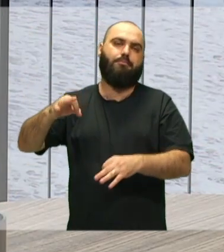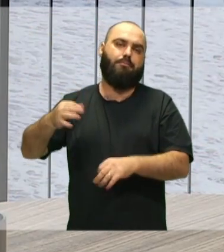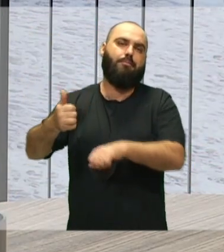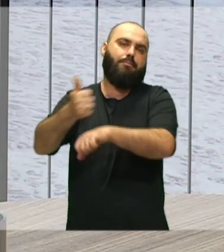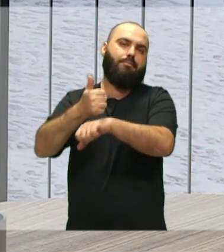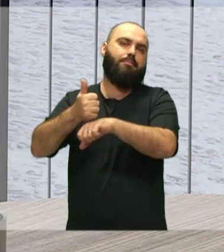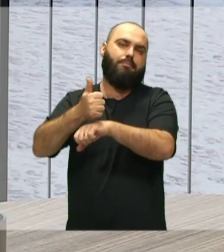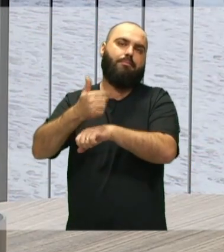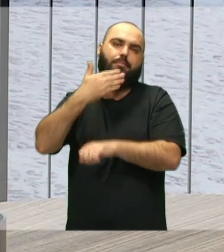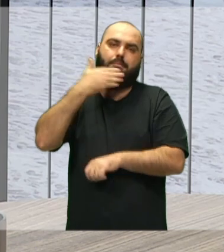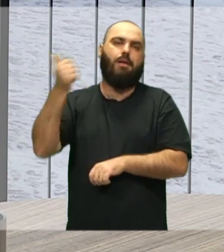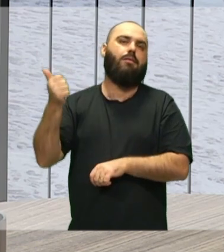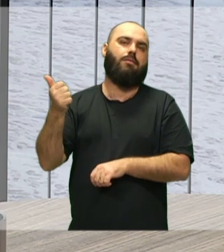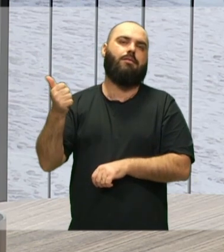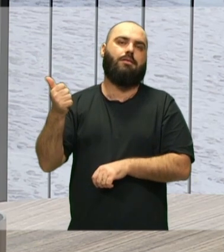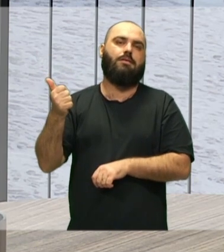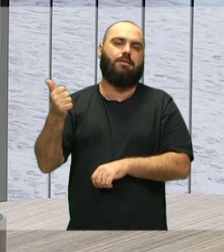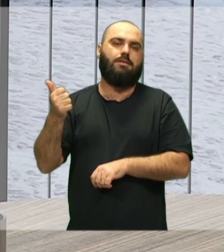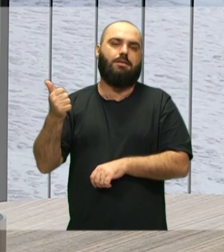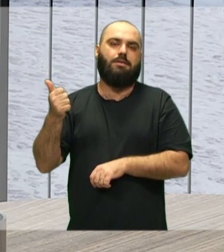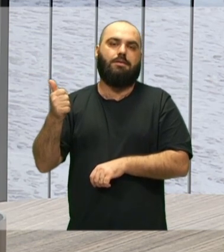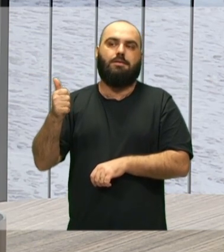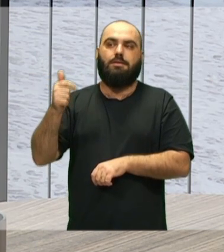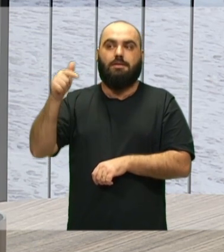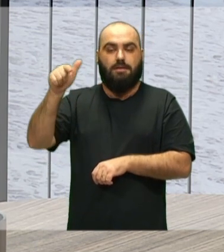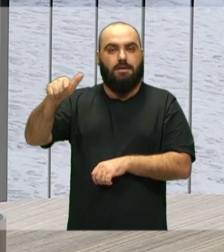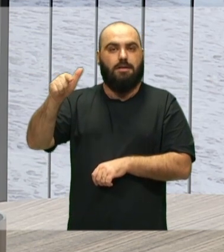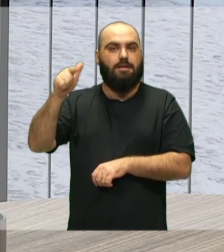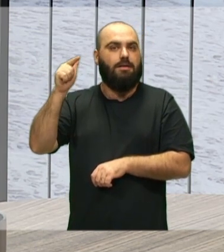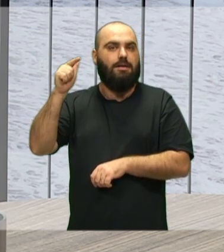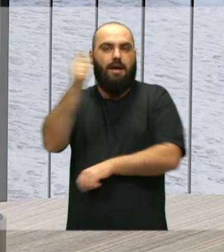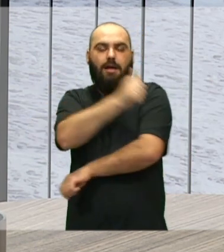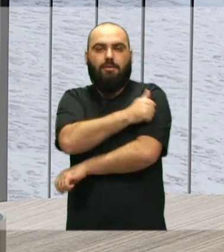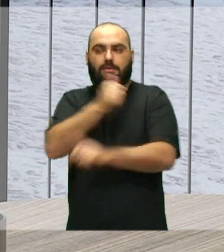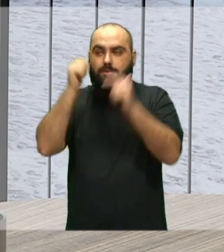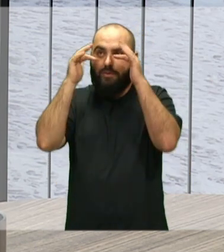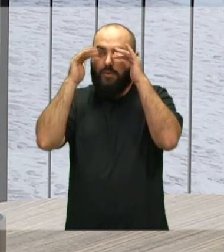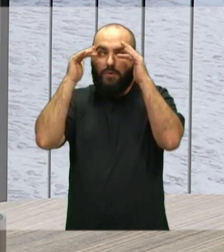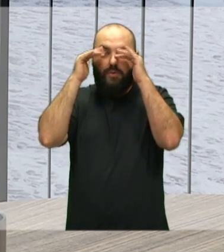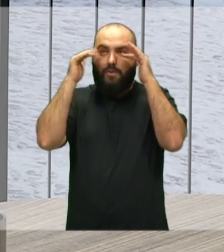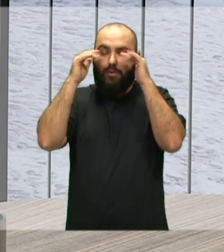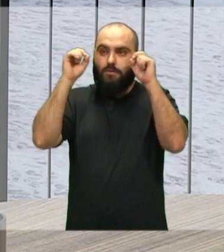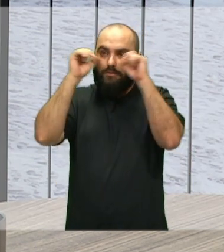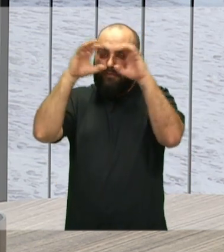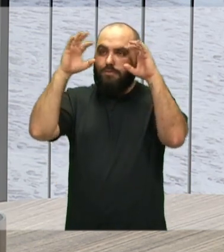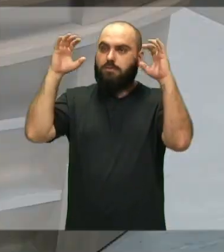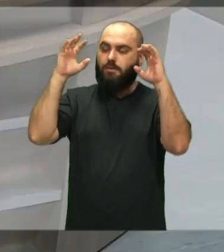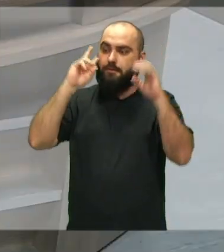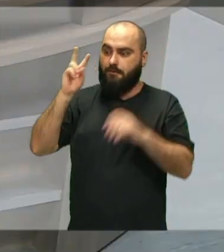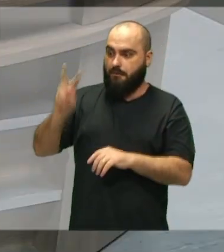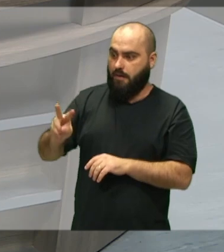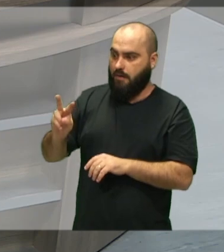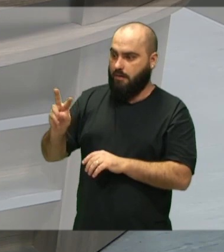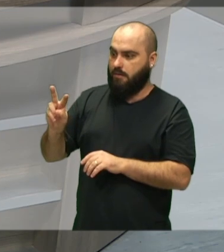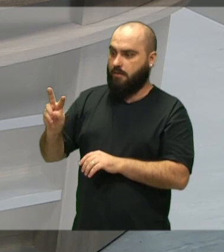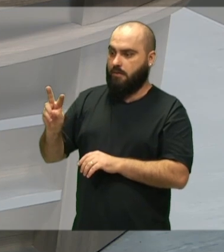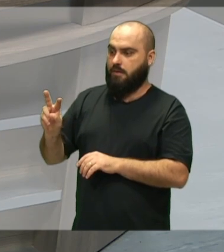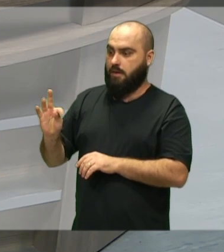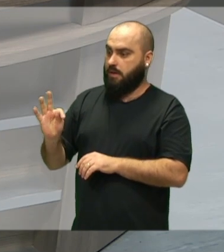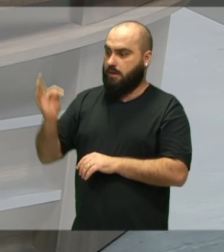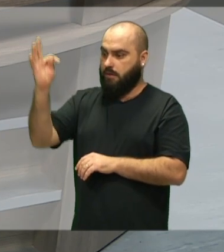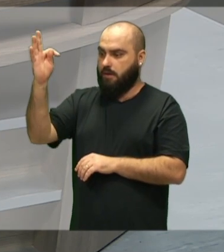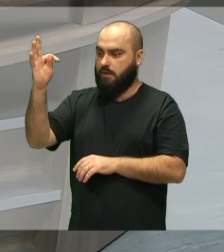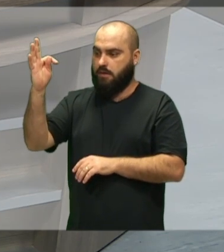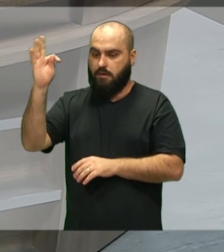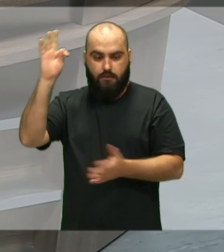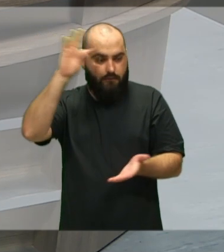bastante necessário e acaba brilhando os olhos, né, dos alunos ali, porque acaba vendo toda a teoria aplicando na prática. Então a gente começa